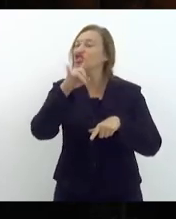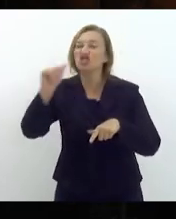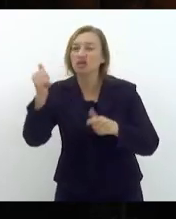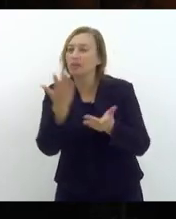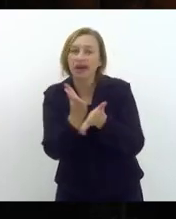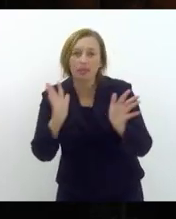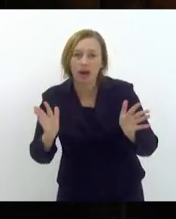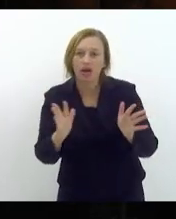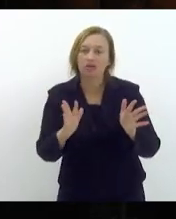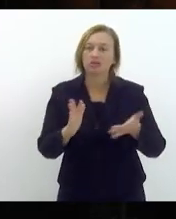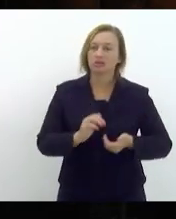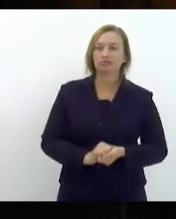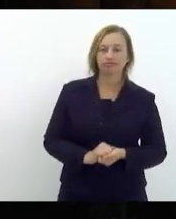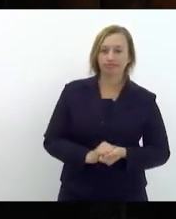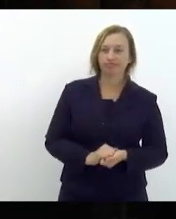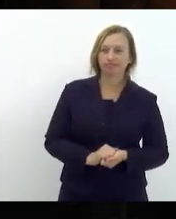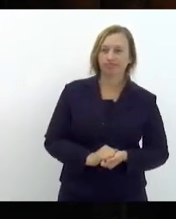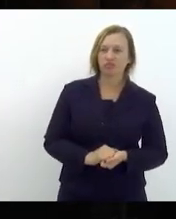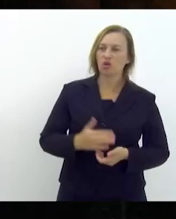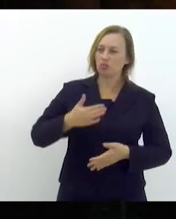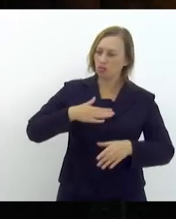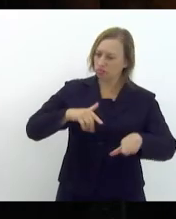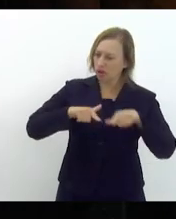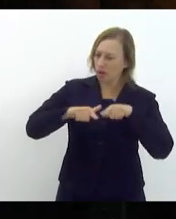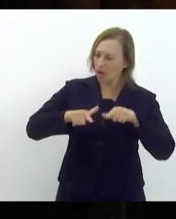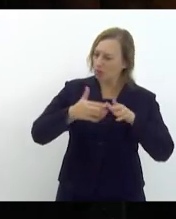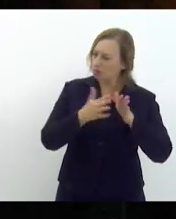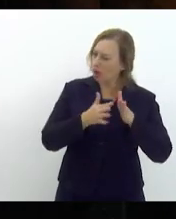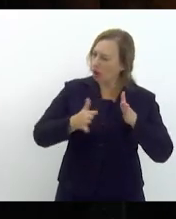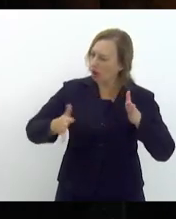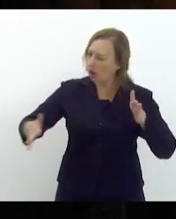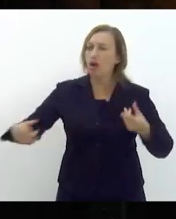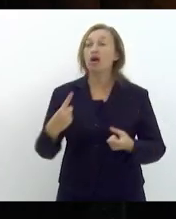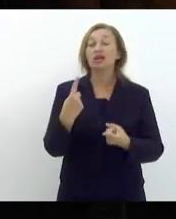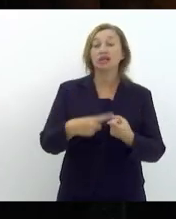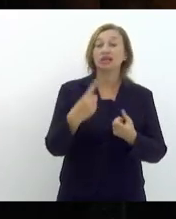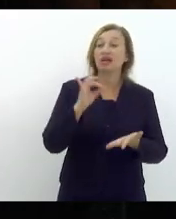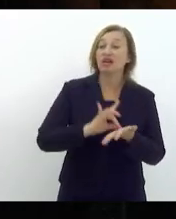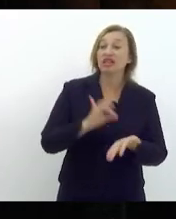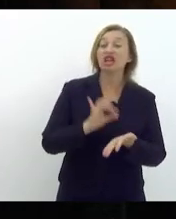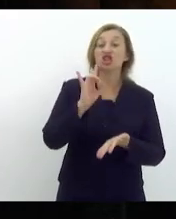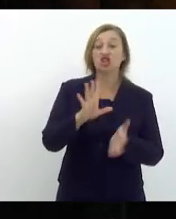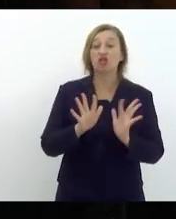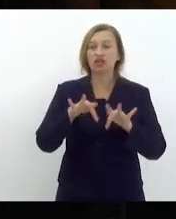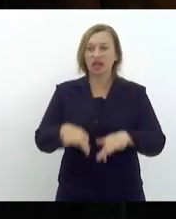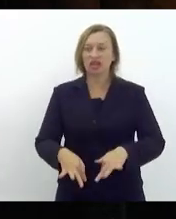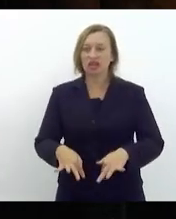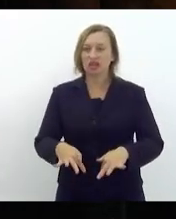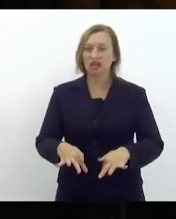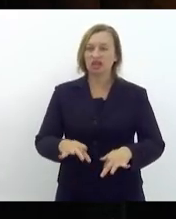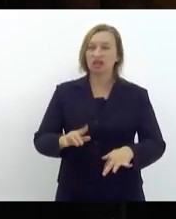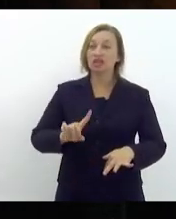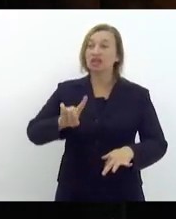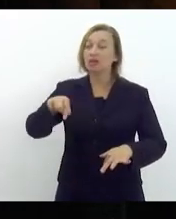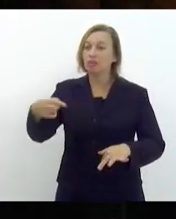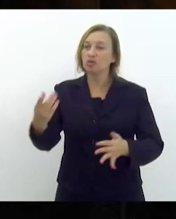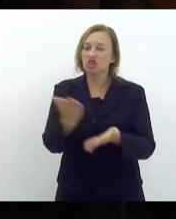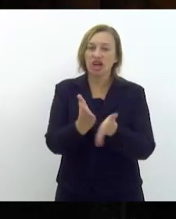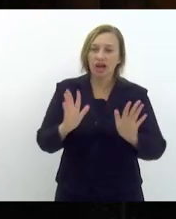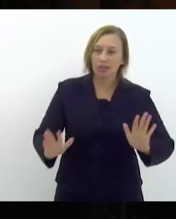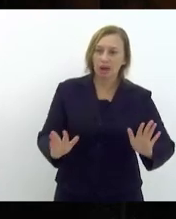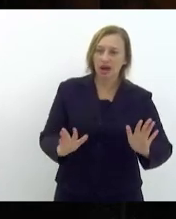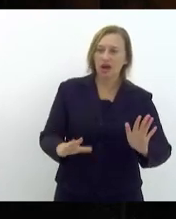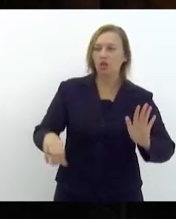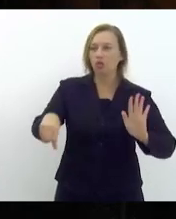e que transcede meu mandato porque na verdade só acaba quando esse crime Deixar de existir